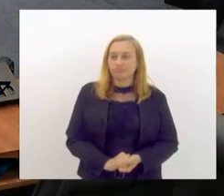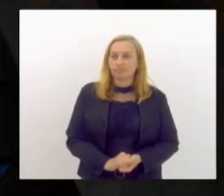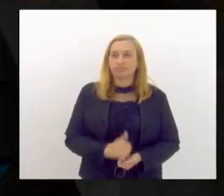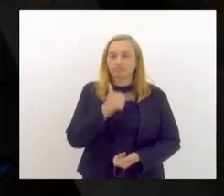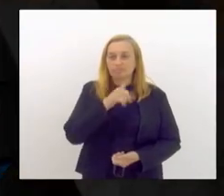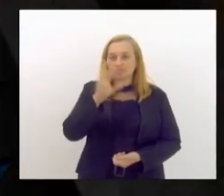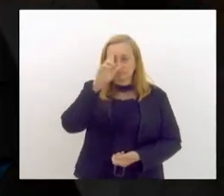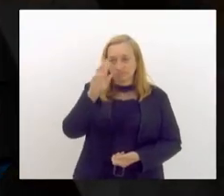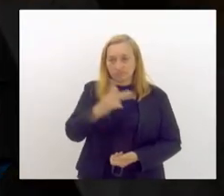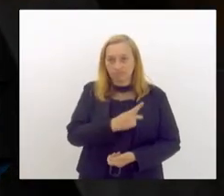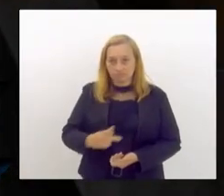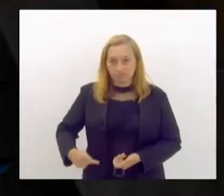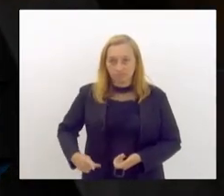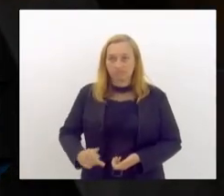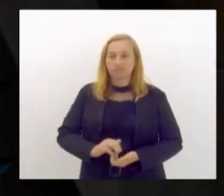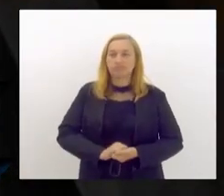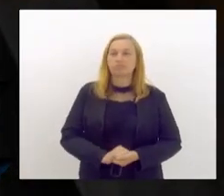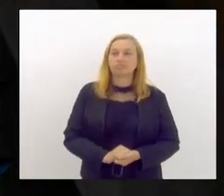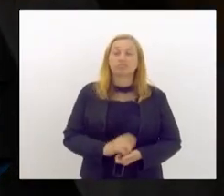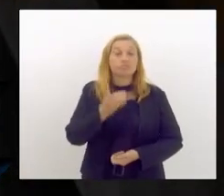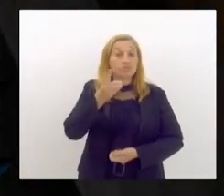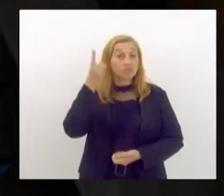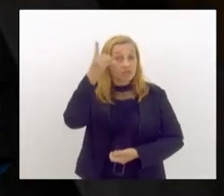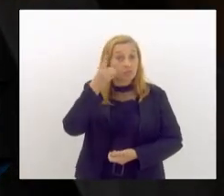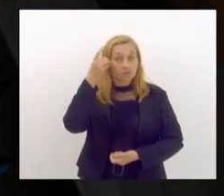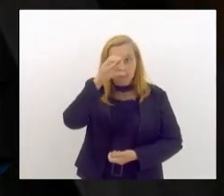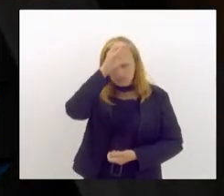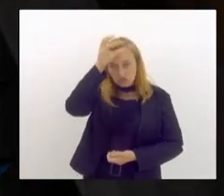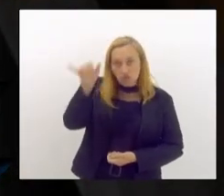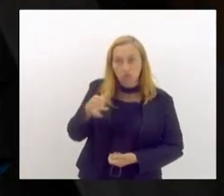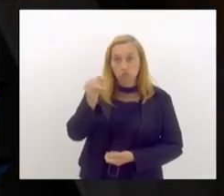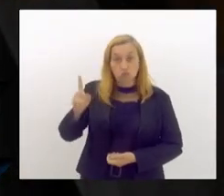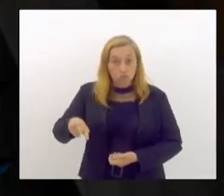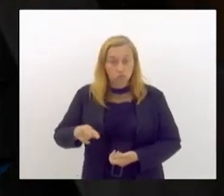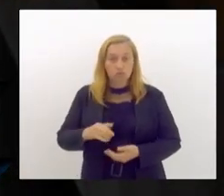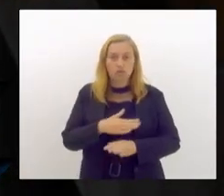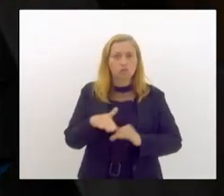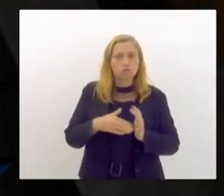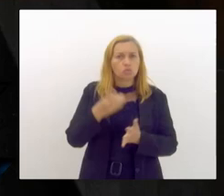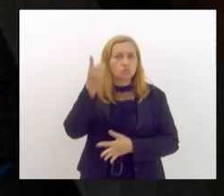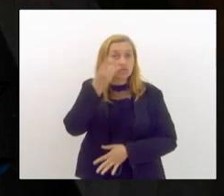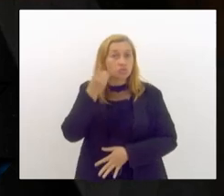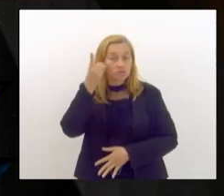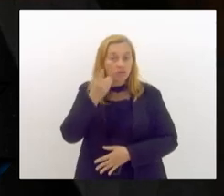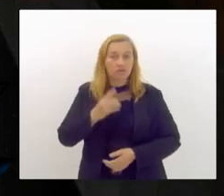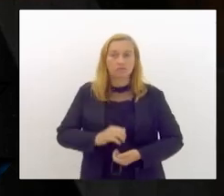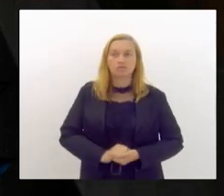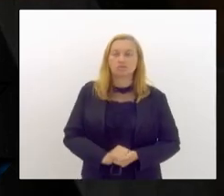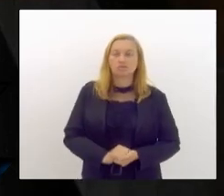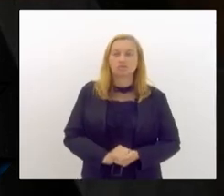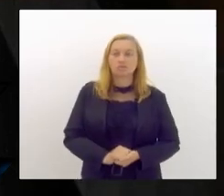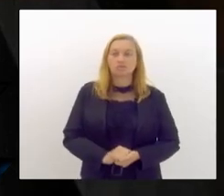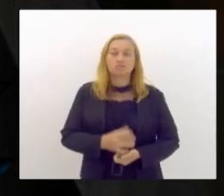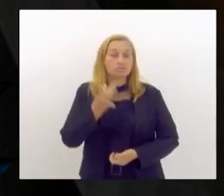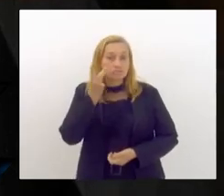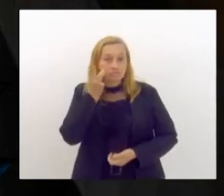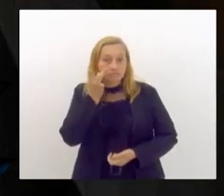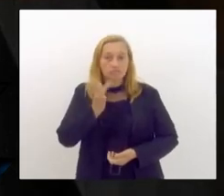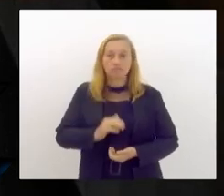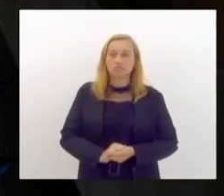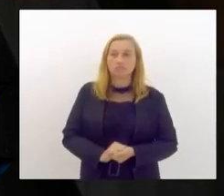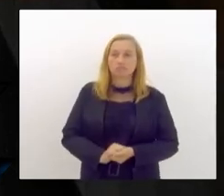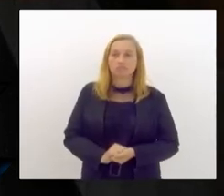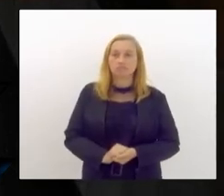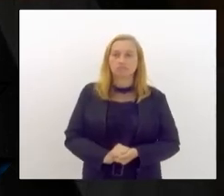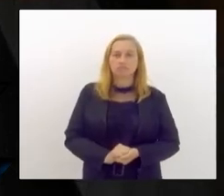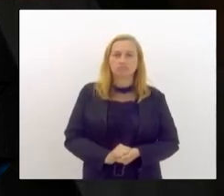Senhora Presidente, deputada Tia Ju, senhores deputados ainda presentes,